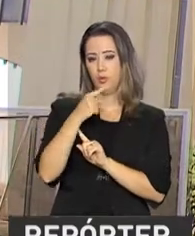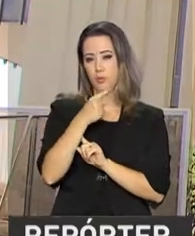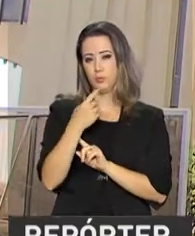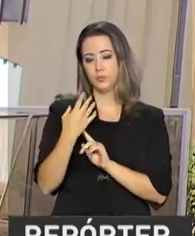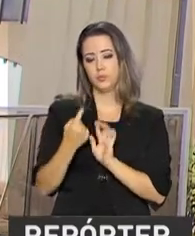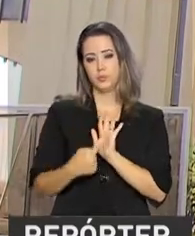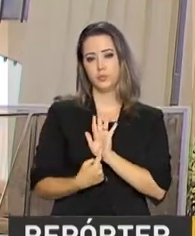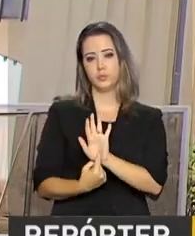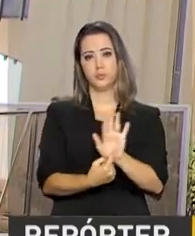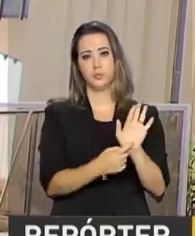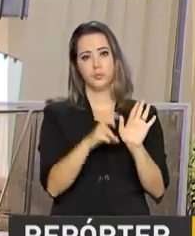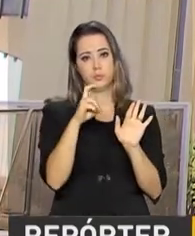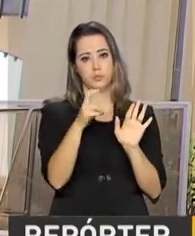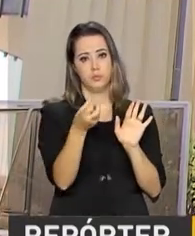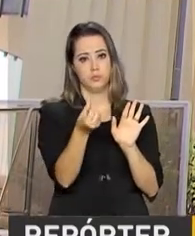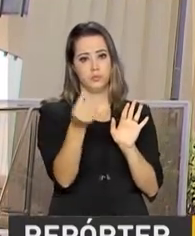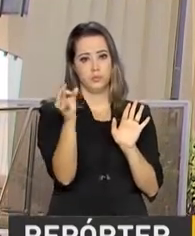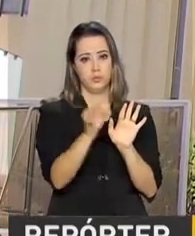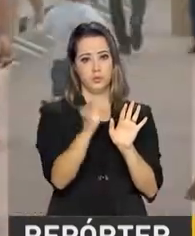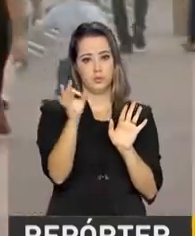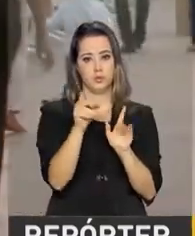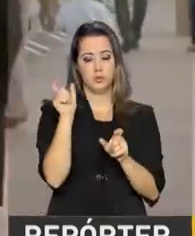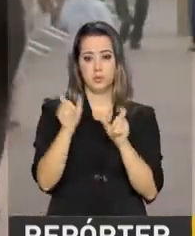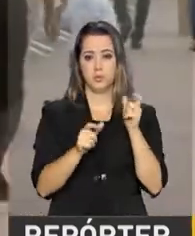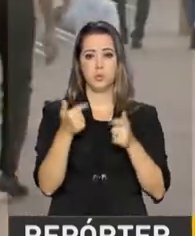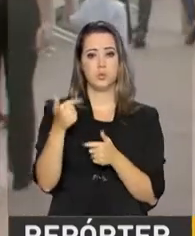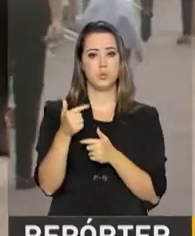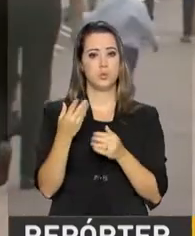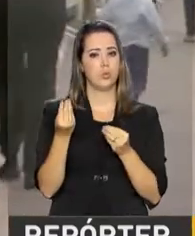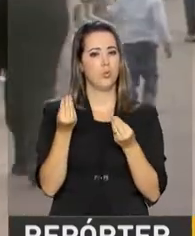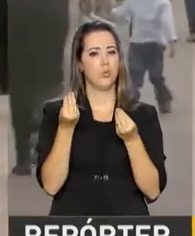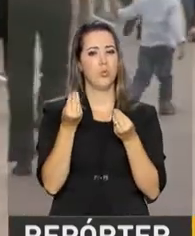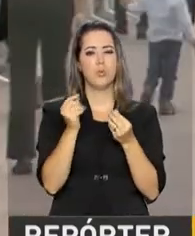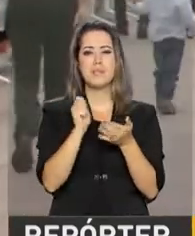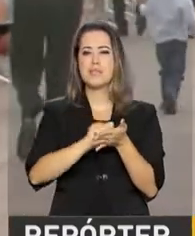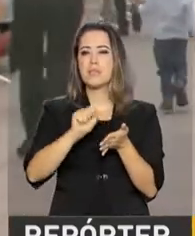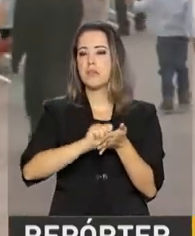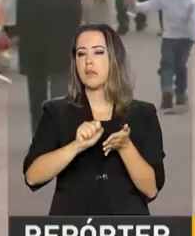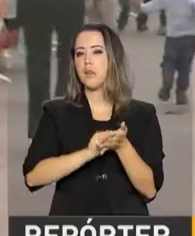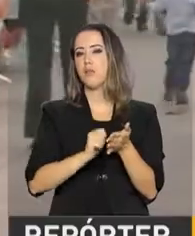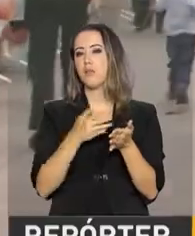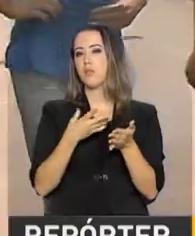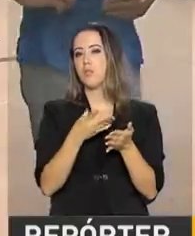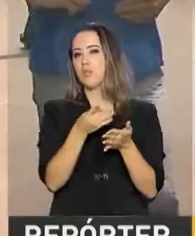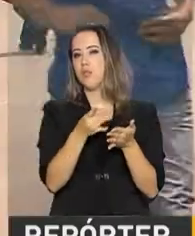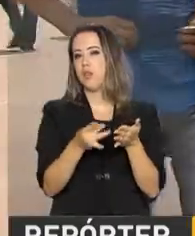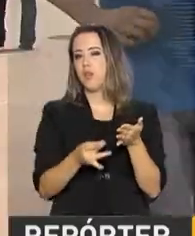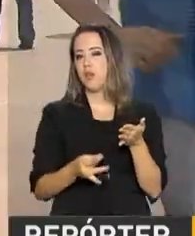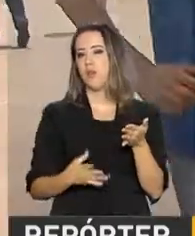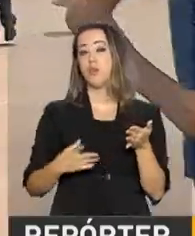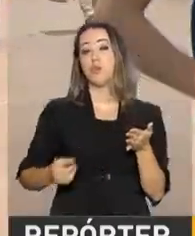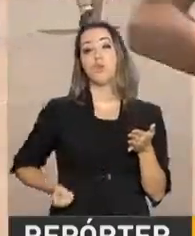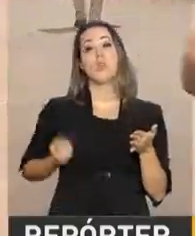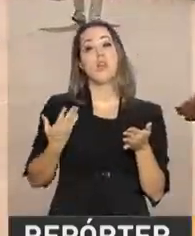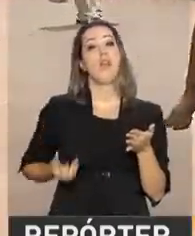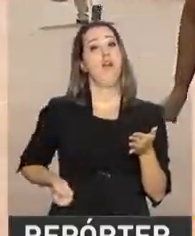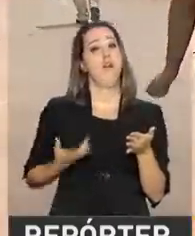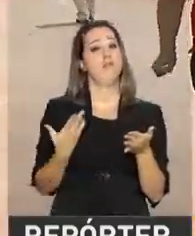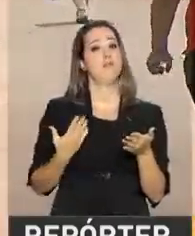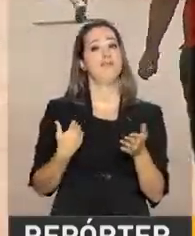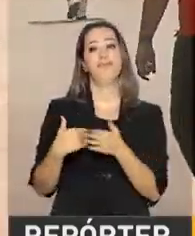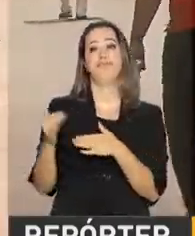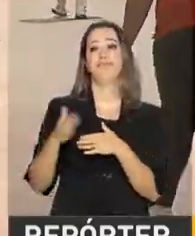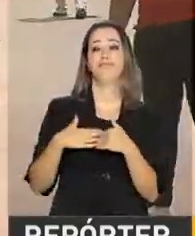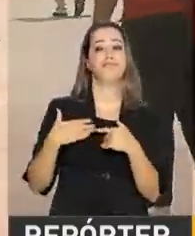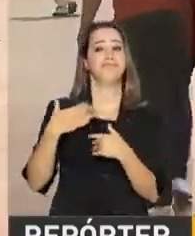que 56% dos entrevistados não colocam no papel as contas do mês por outro lado 64